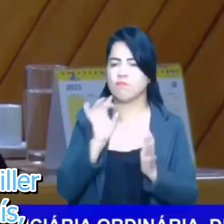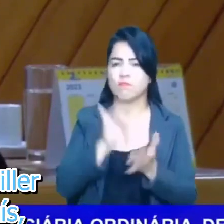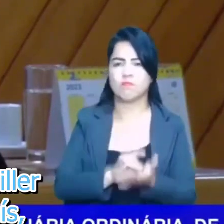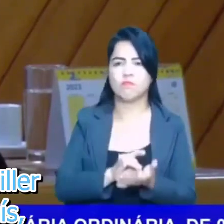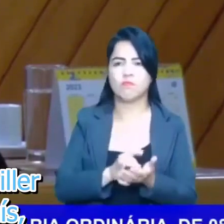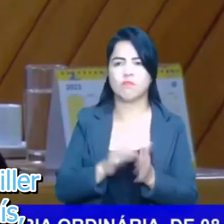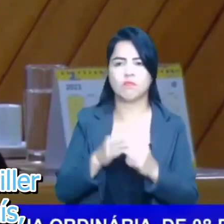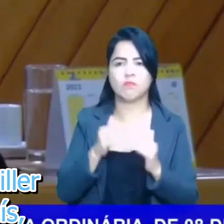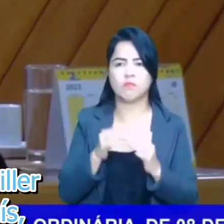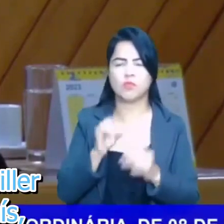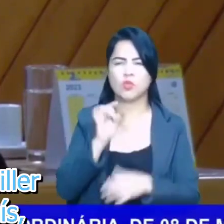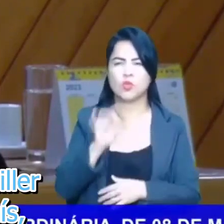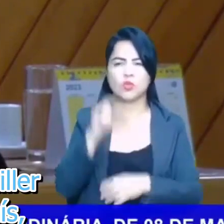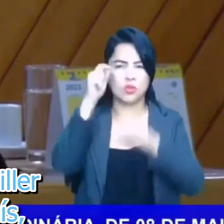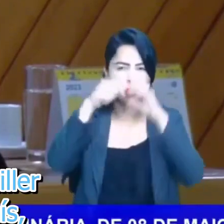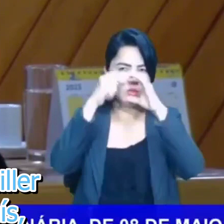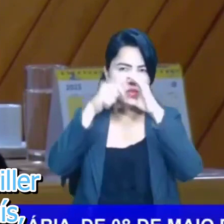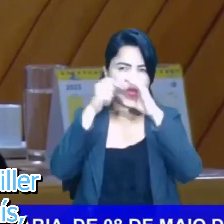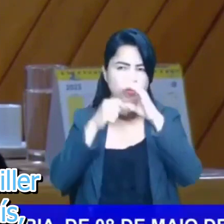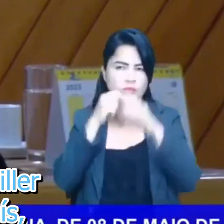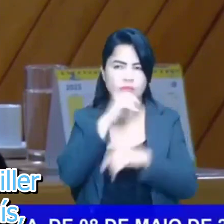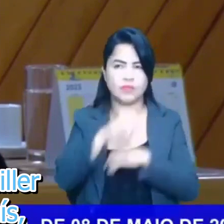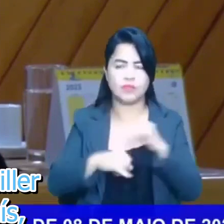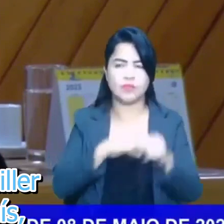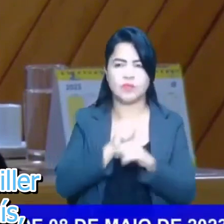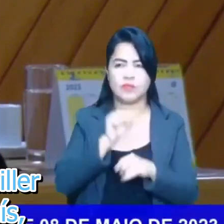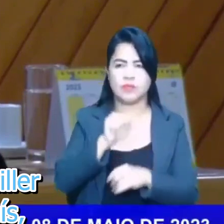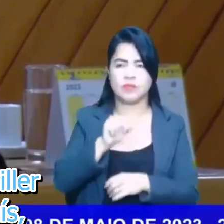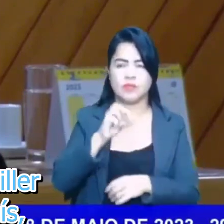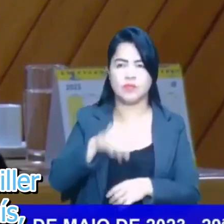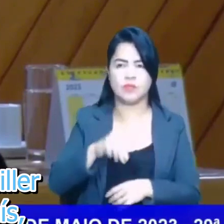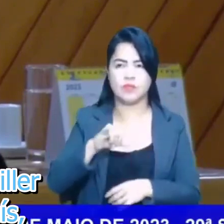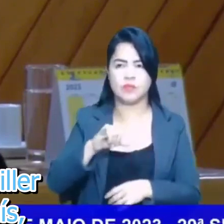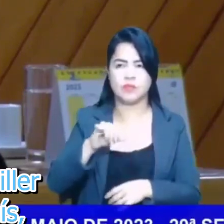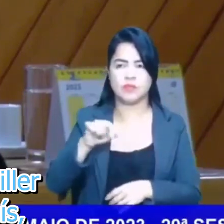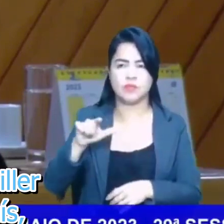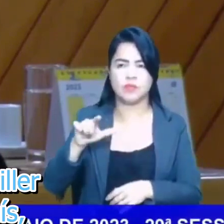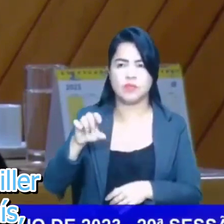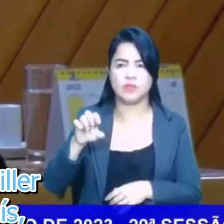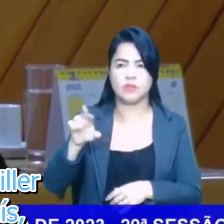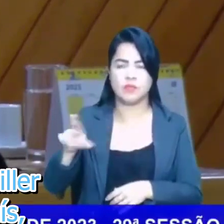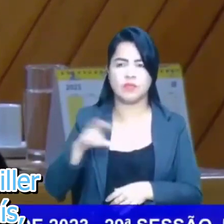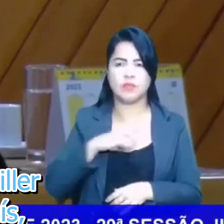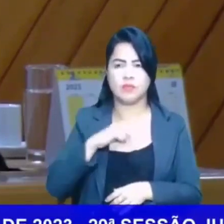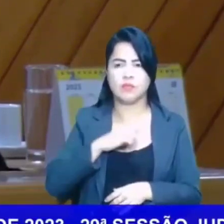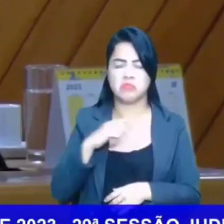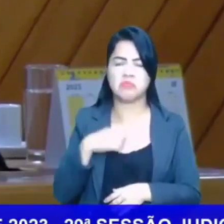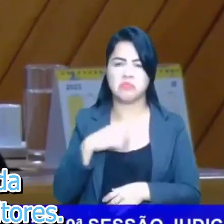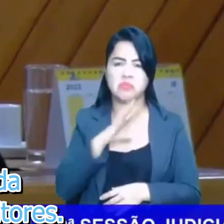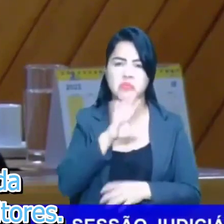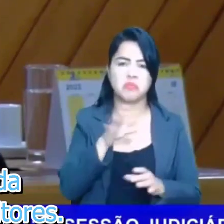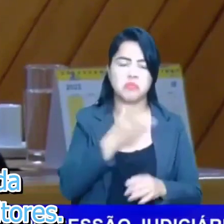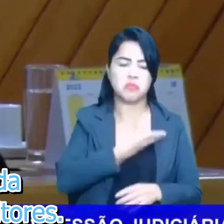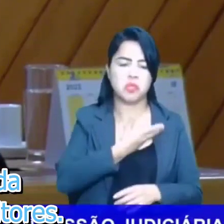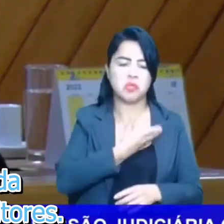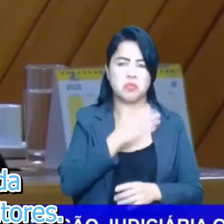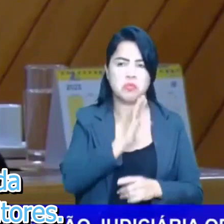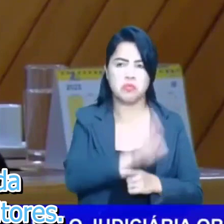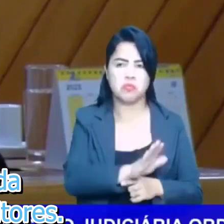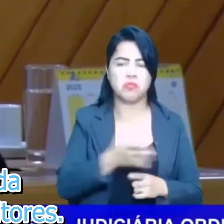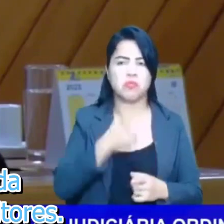houve apenas vídeo da internet em que a Miller afirma atuar em favor da campanha de Clécio Luiz, porém não